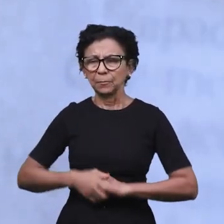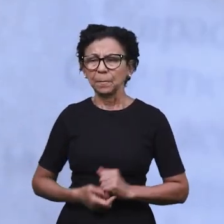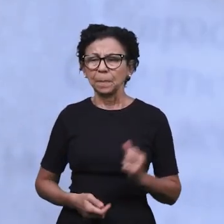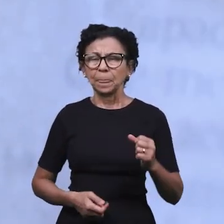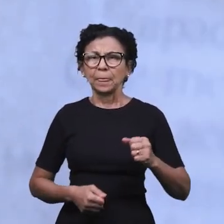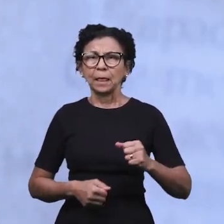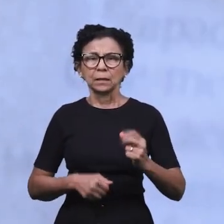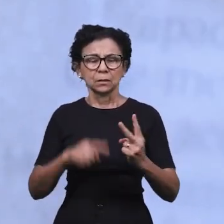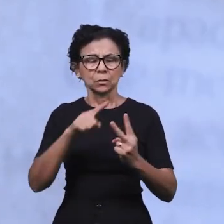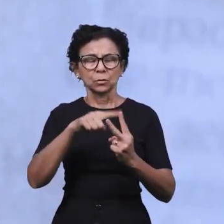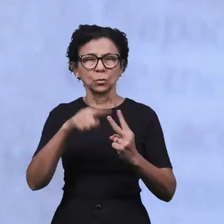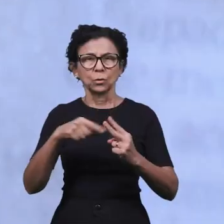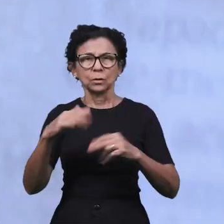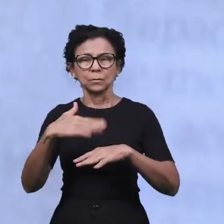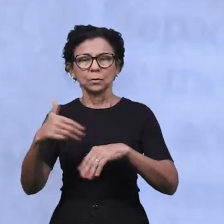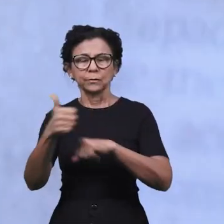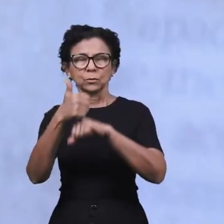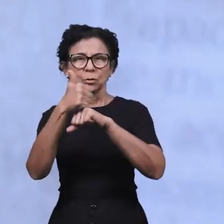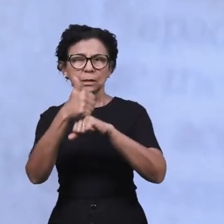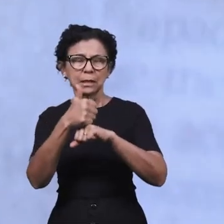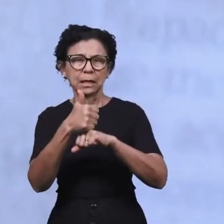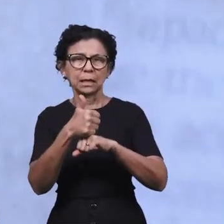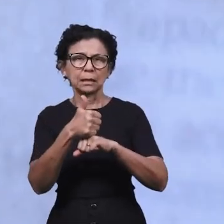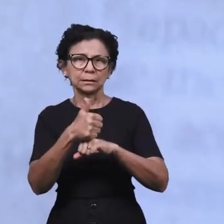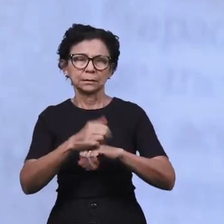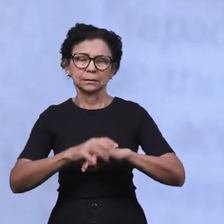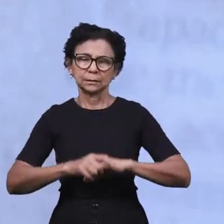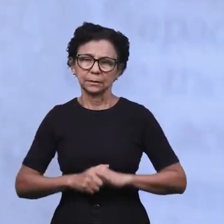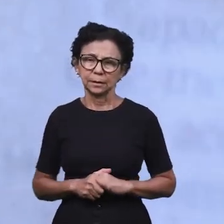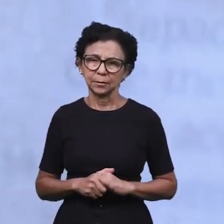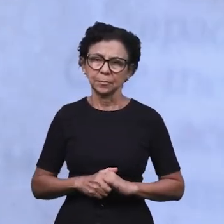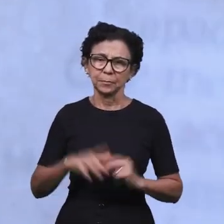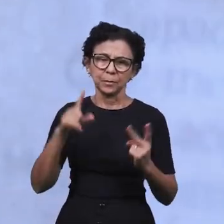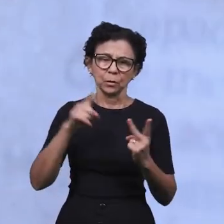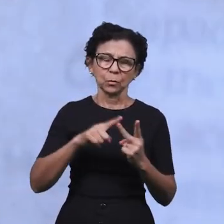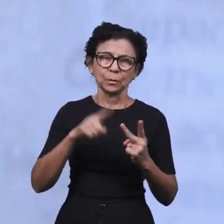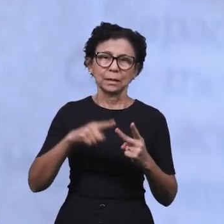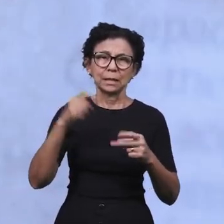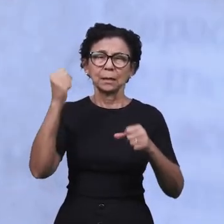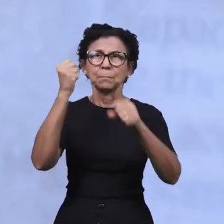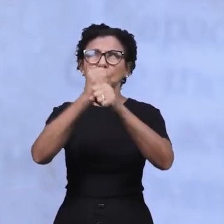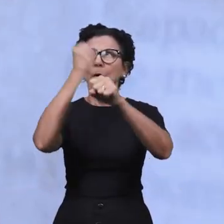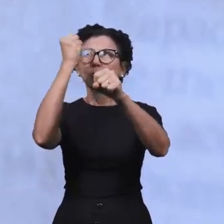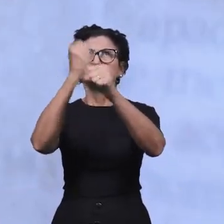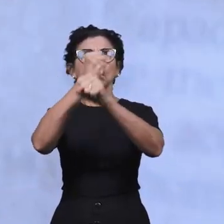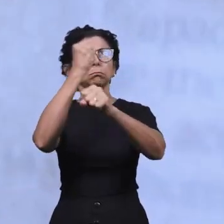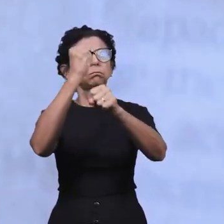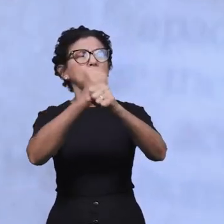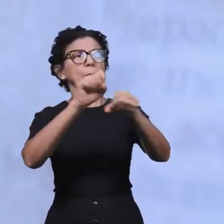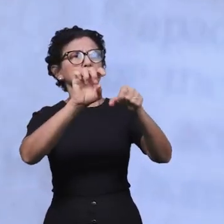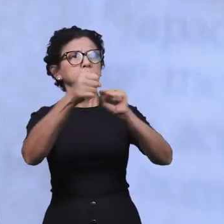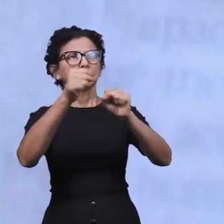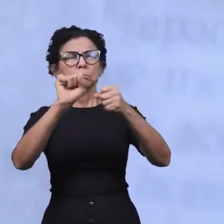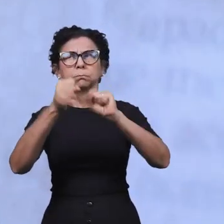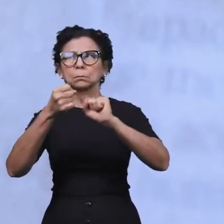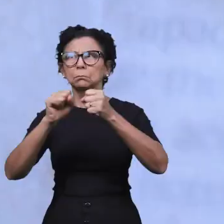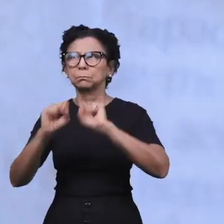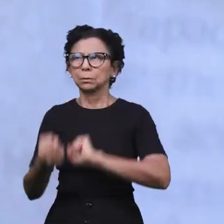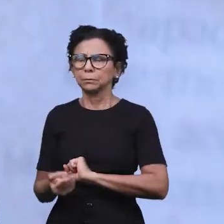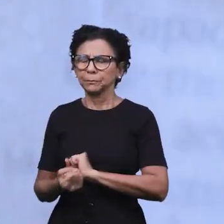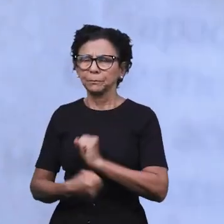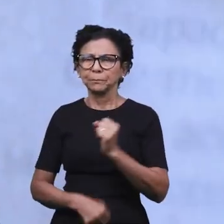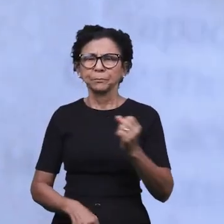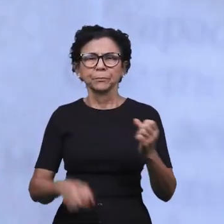marceneiro e tinha o trabalho do pedreiro. O pedreiro ia quebrar tudo para poder trocar azulejos, trocar piso.